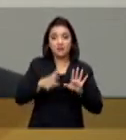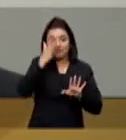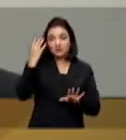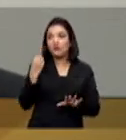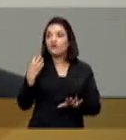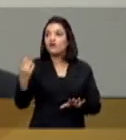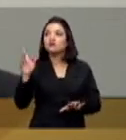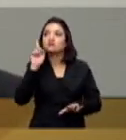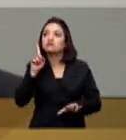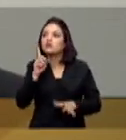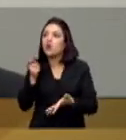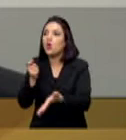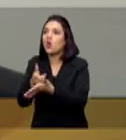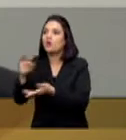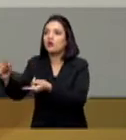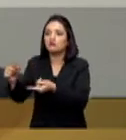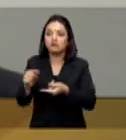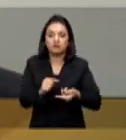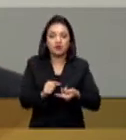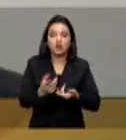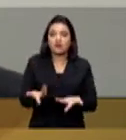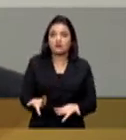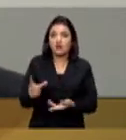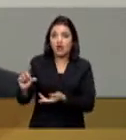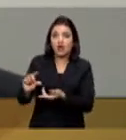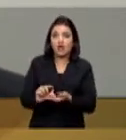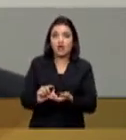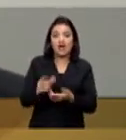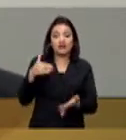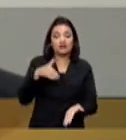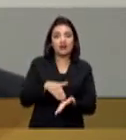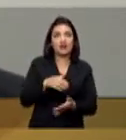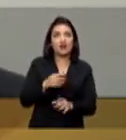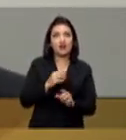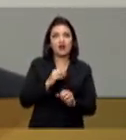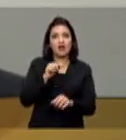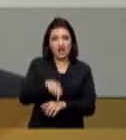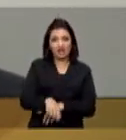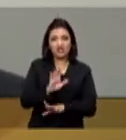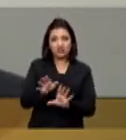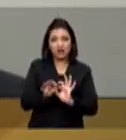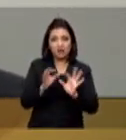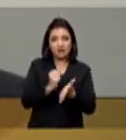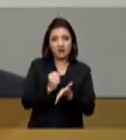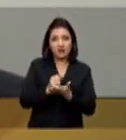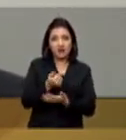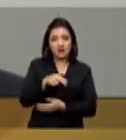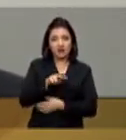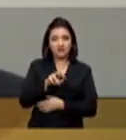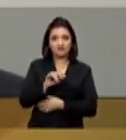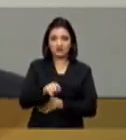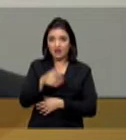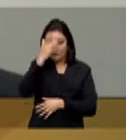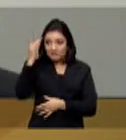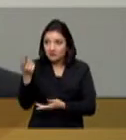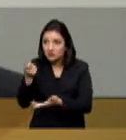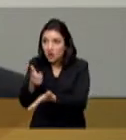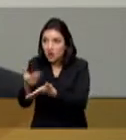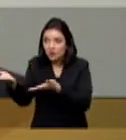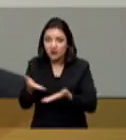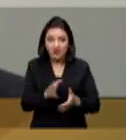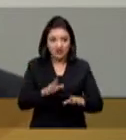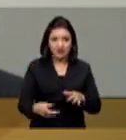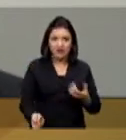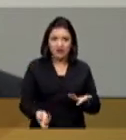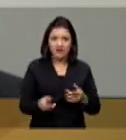ano de 2017, ano em que a substância foi liberada pela Anvisa. Ressalto por oportuno que na União Europeia a melatonina já